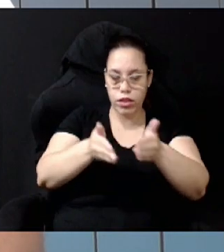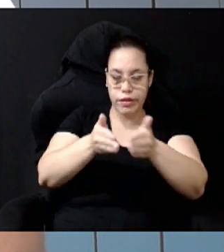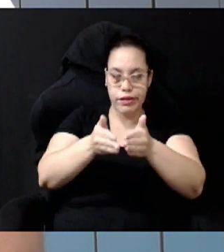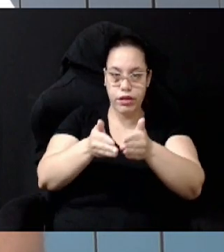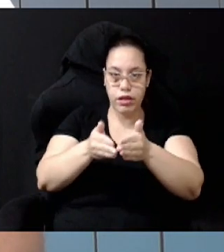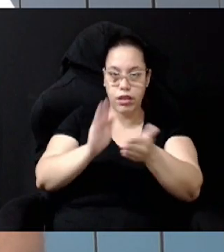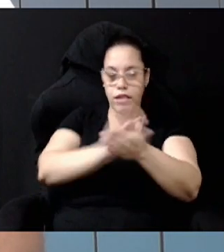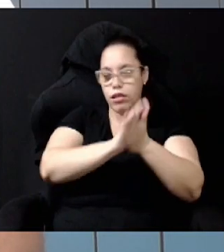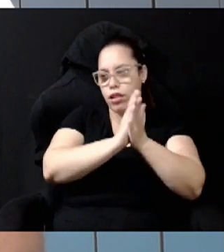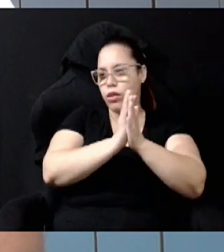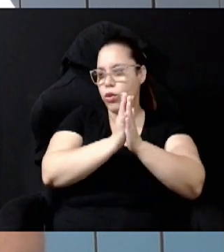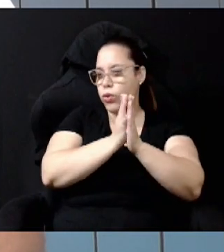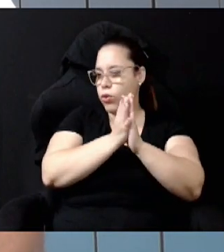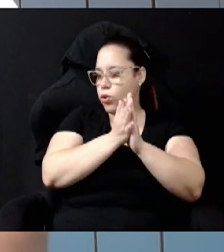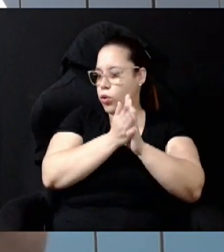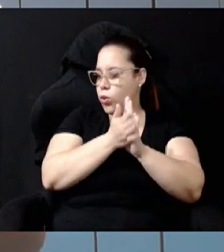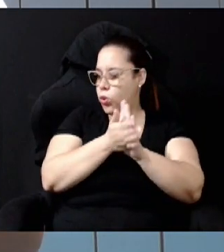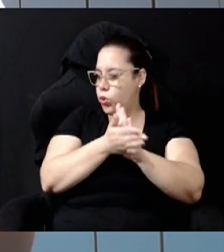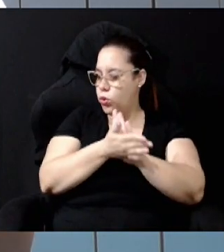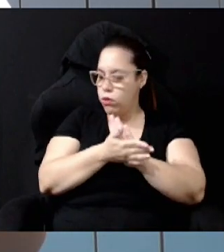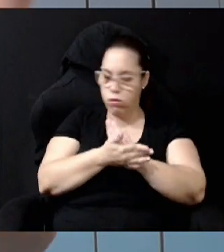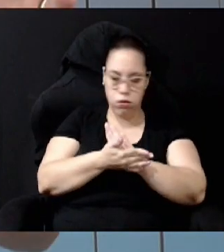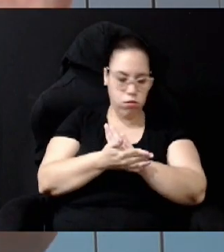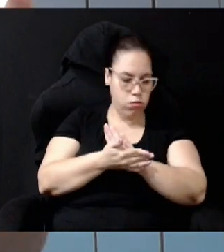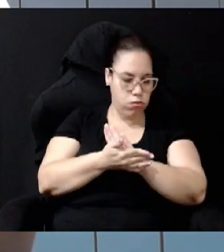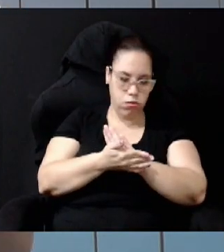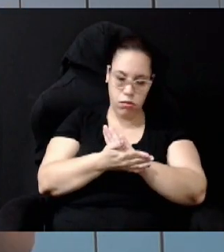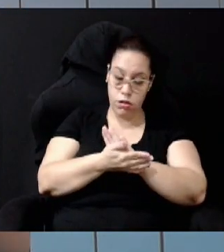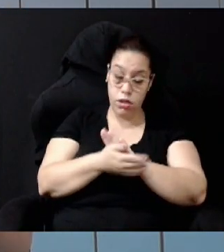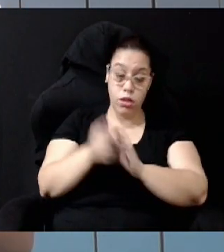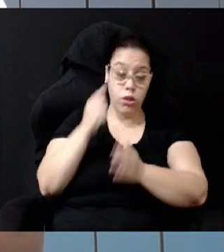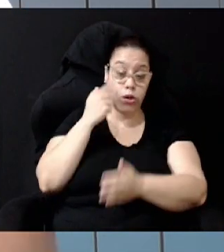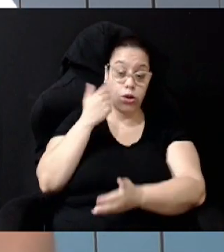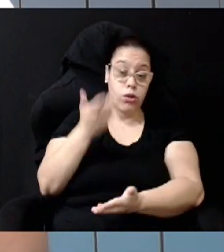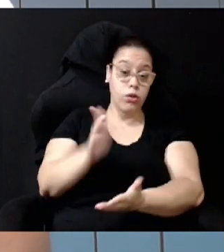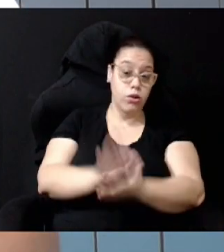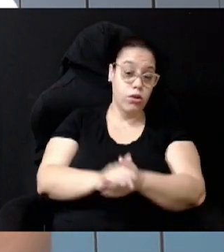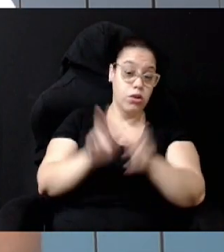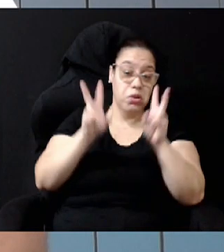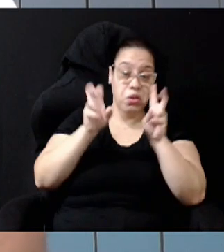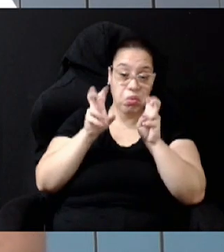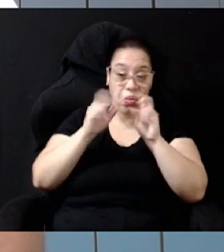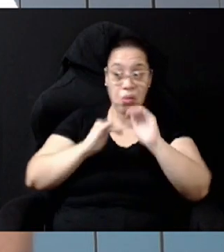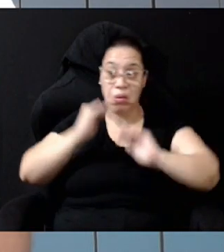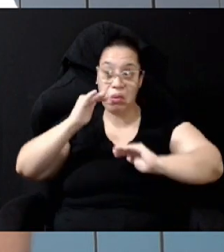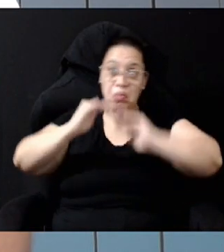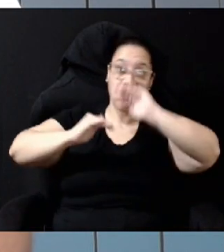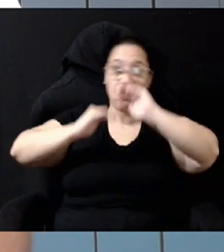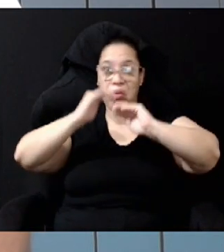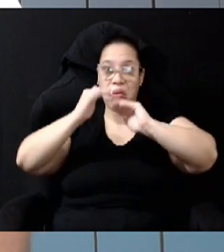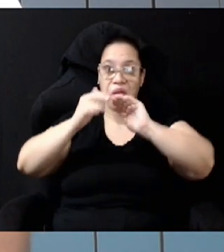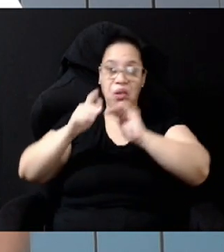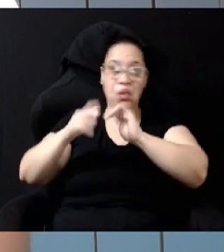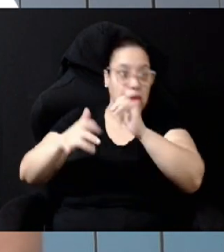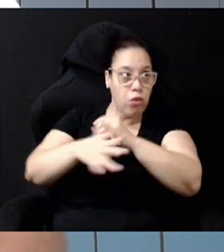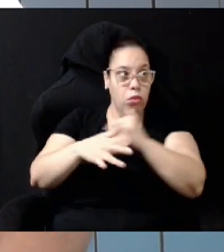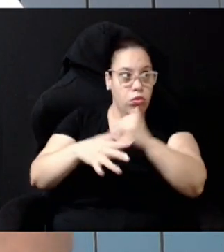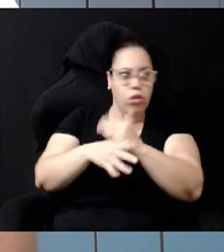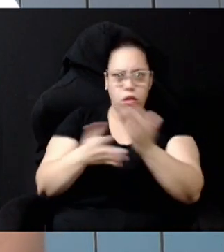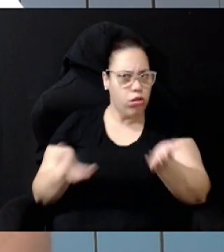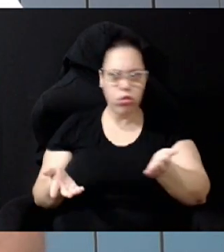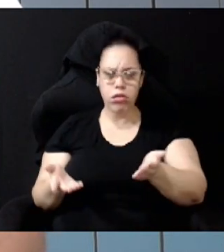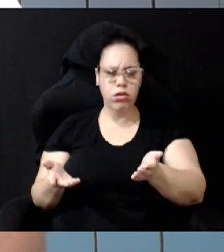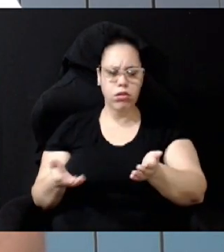devastadas por esse olhar do chamado desenvolvimento urbano, não é? Que não pode